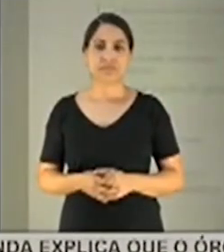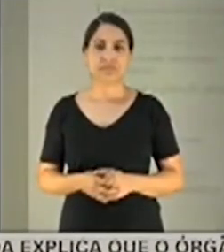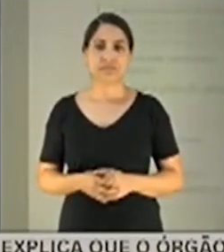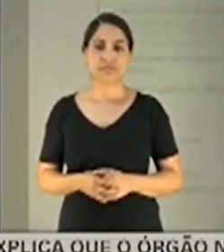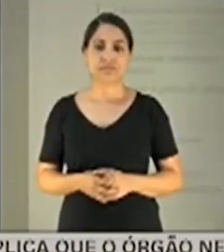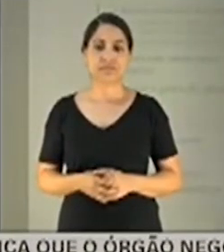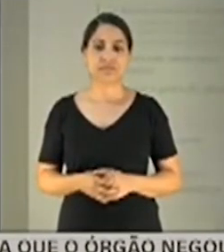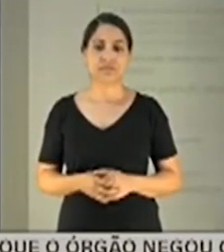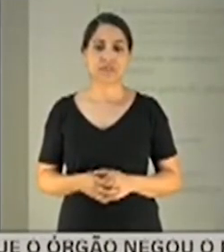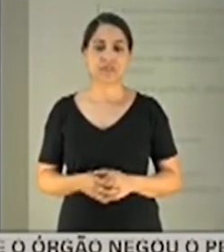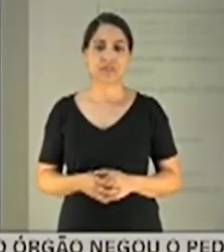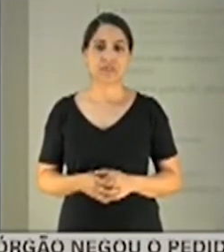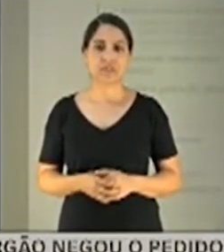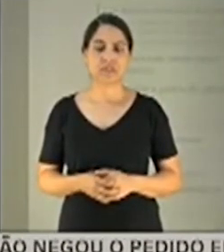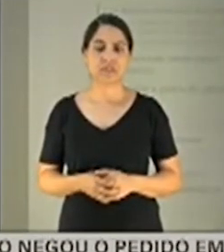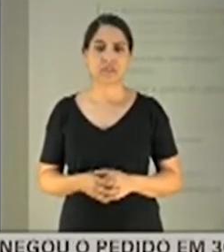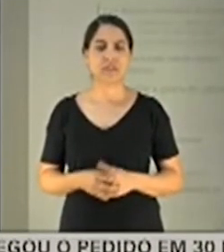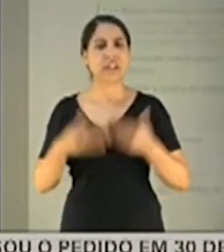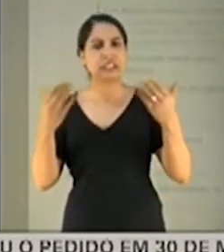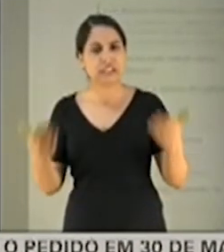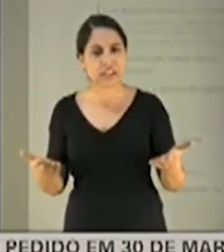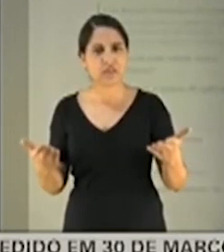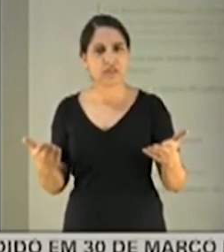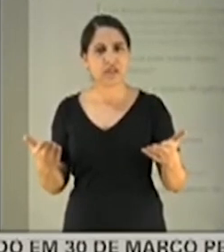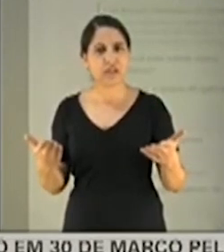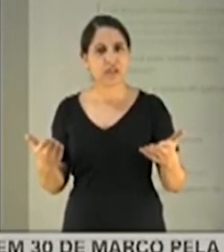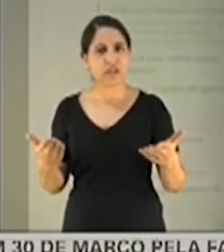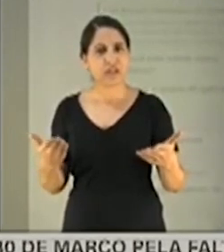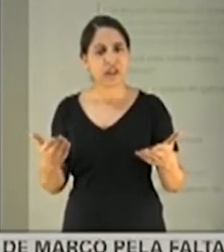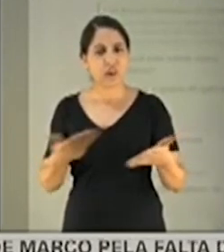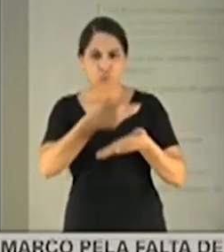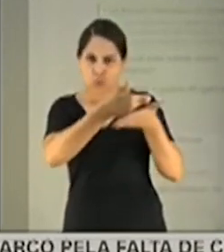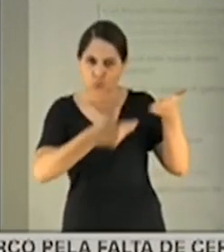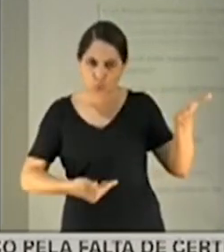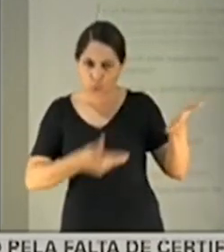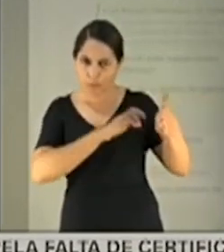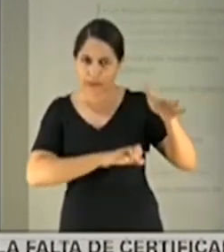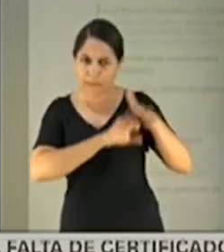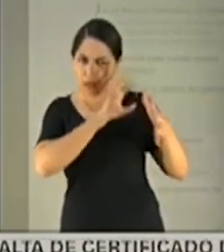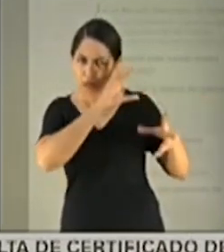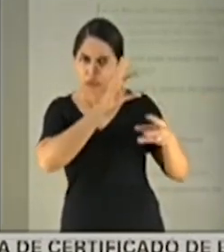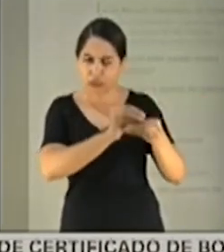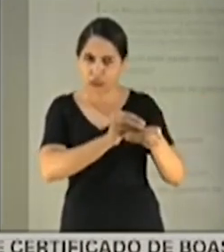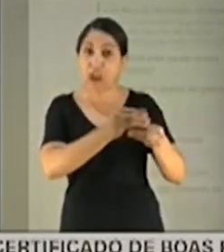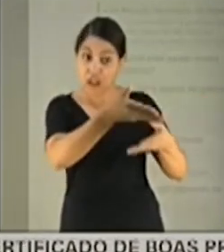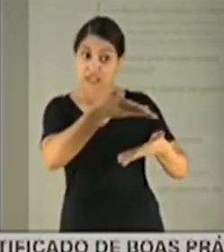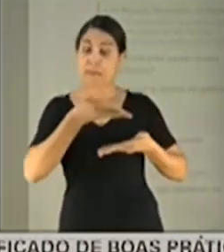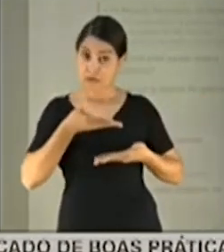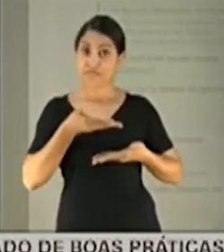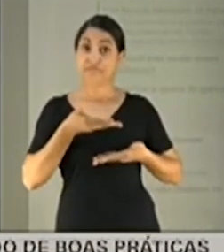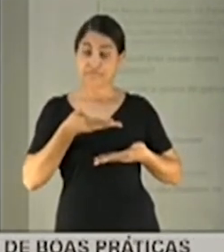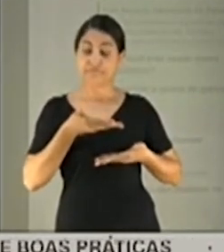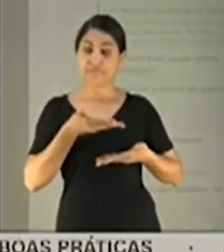maninho. Então, recebi a invoice da empresa para trazer essas vacinas, né? Lá daquele contrato.